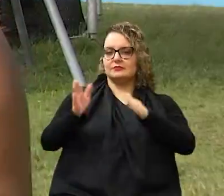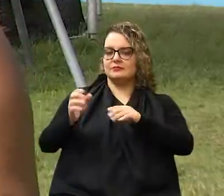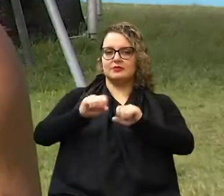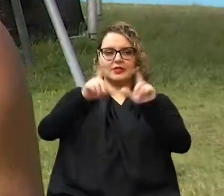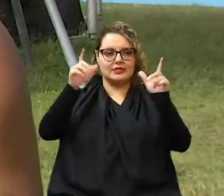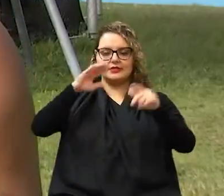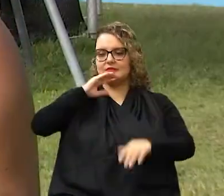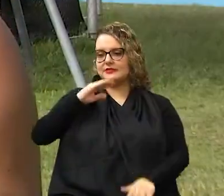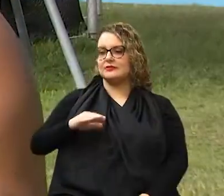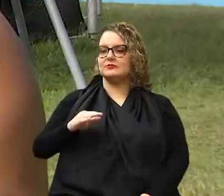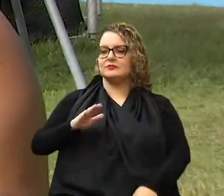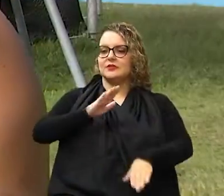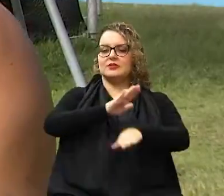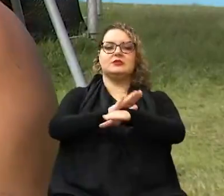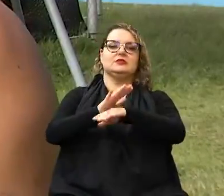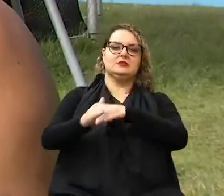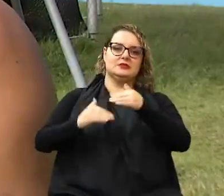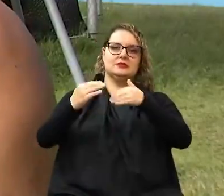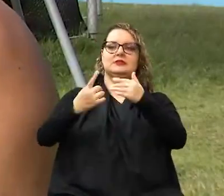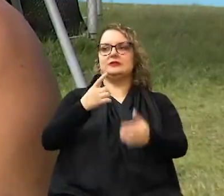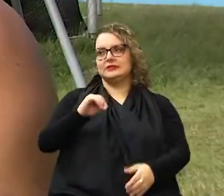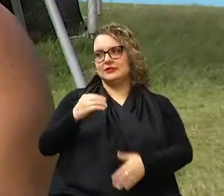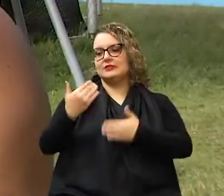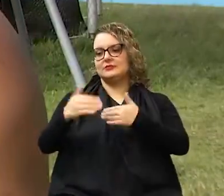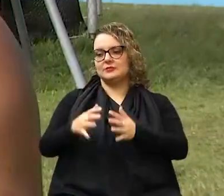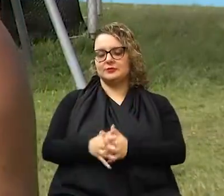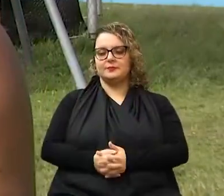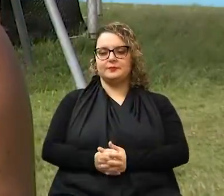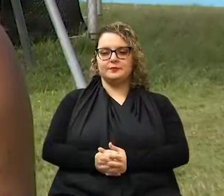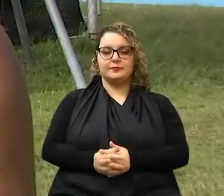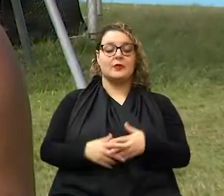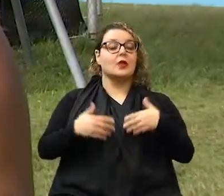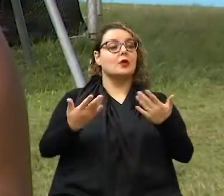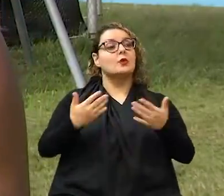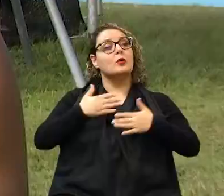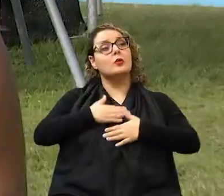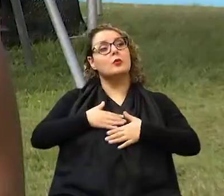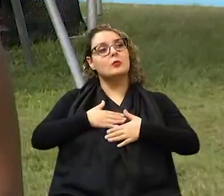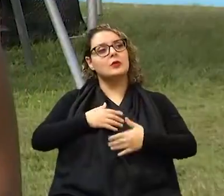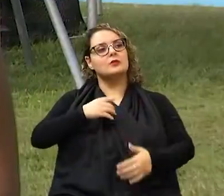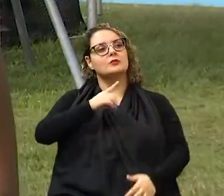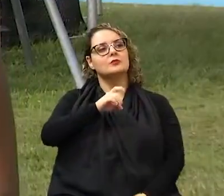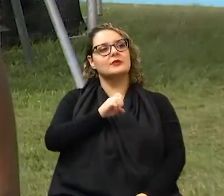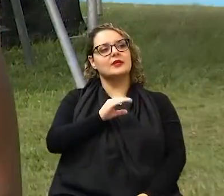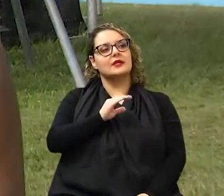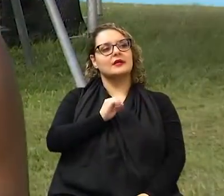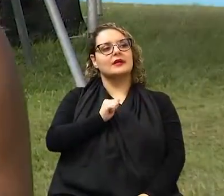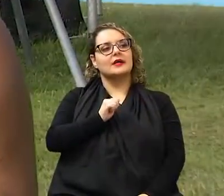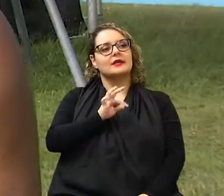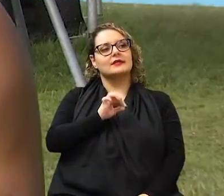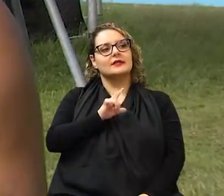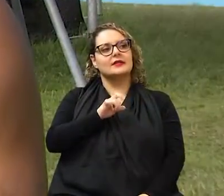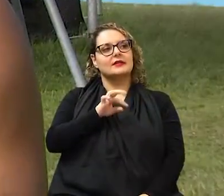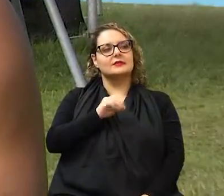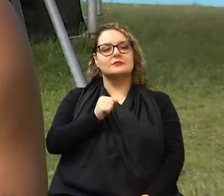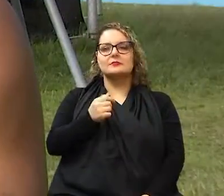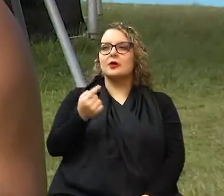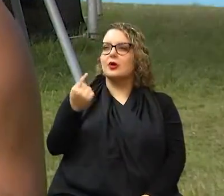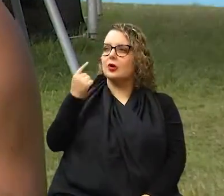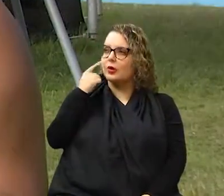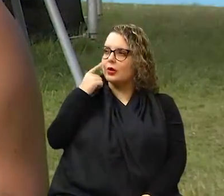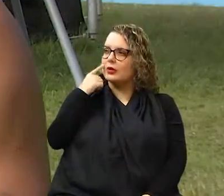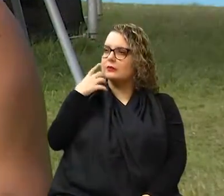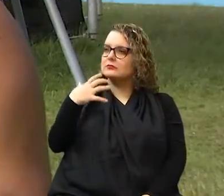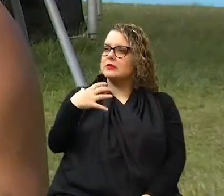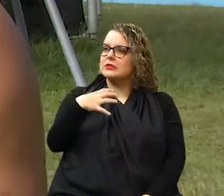períodos para estar suprindo essas 10 provas. E qual que é o mais gostoso de ser um decatleta? Olha,